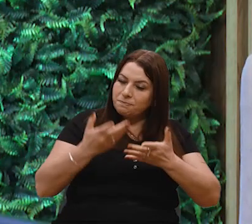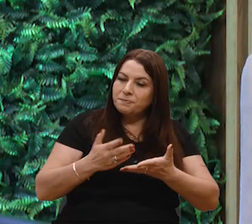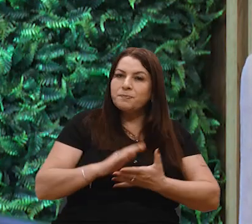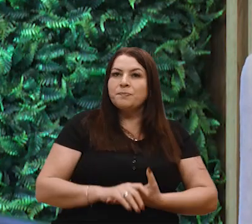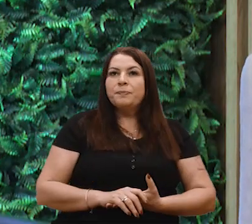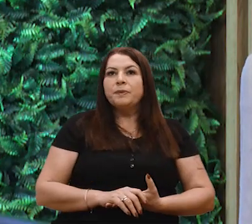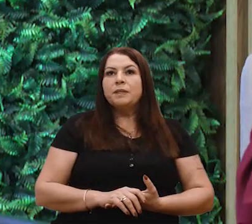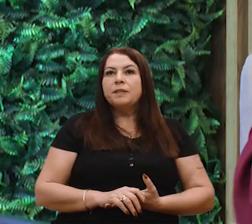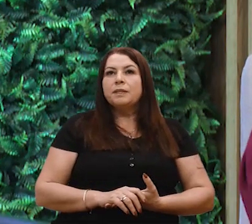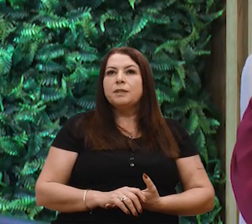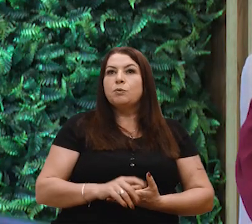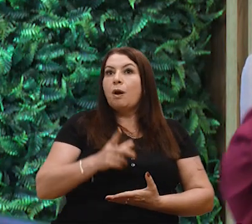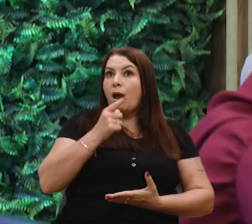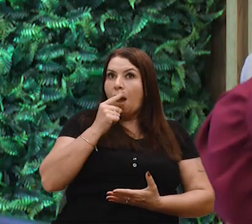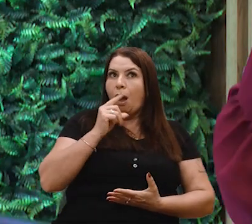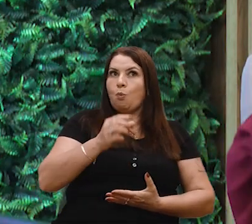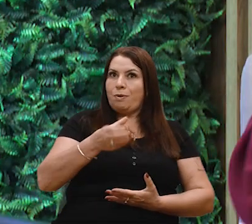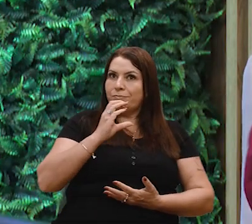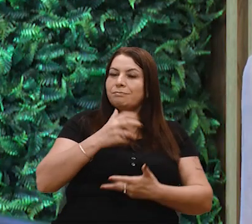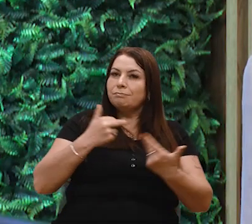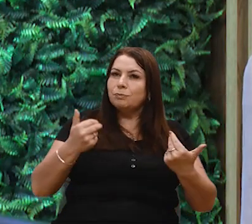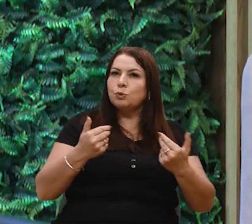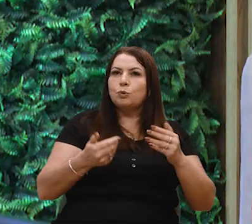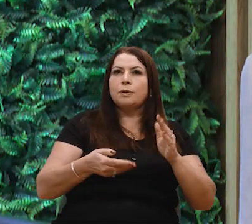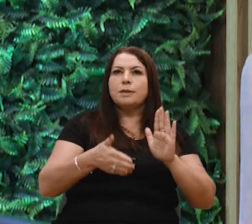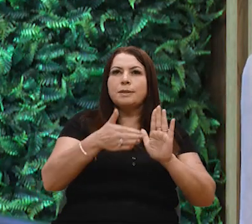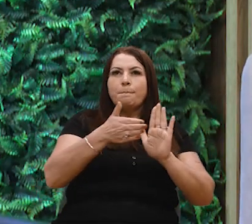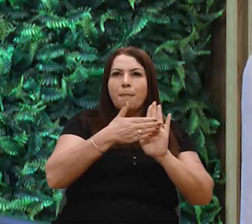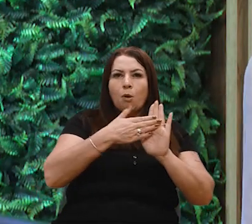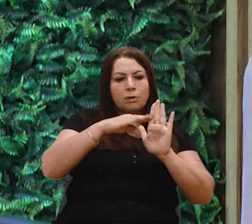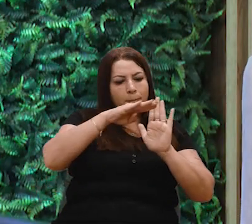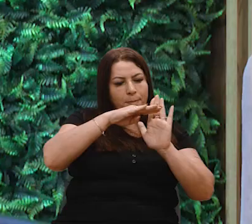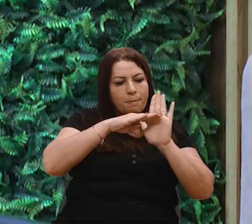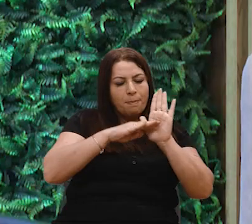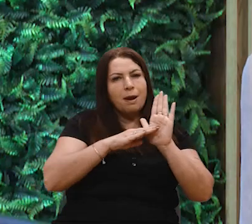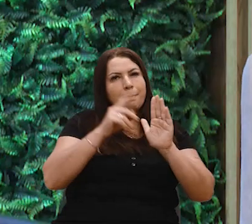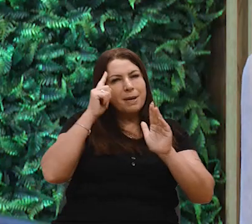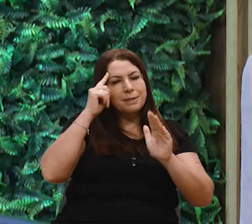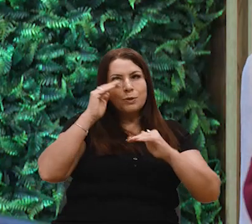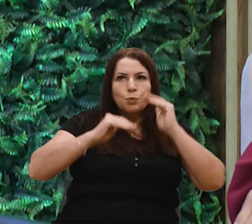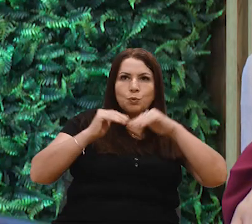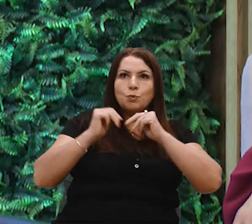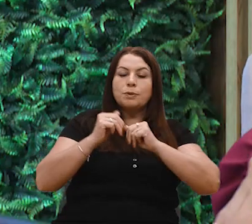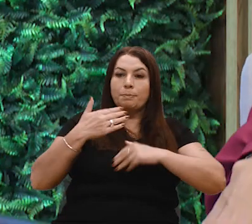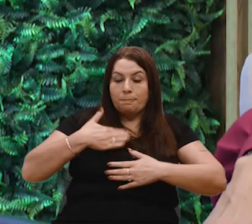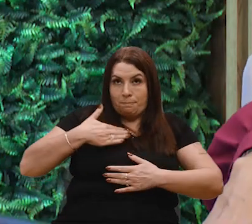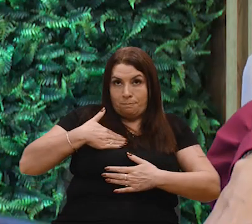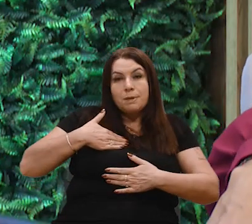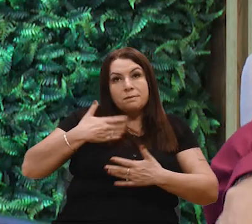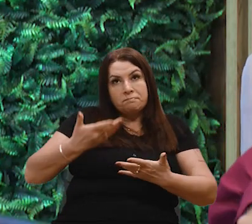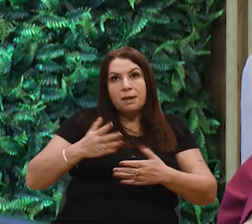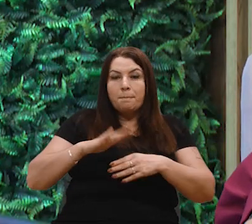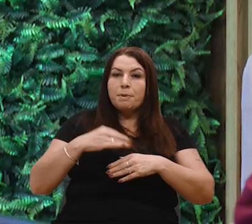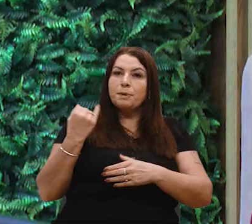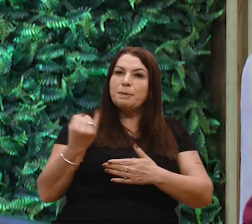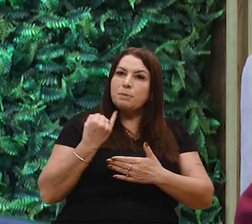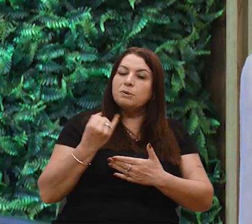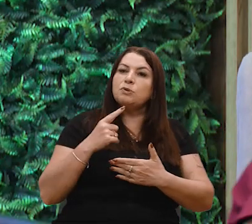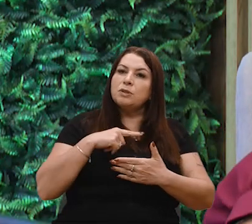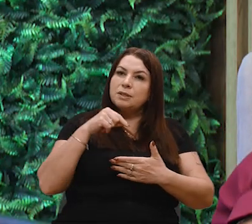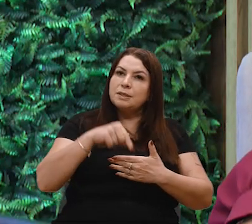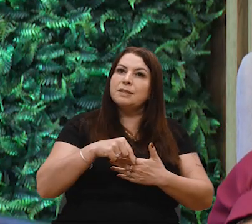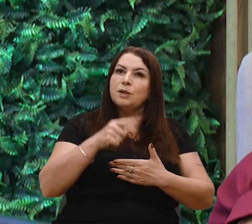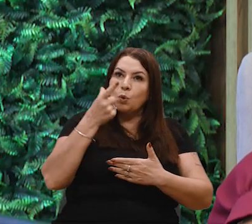também, né? E aí com hidratação, enfim, todas essas pautas a gente foi construindo, assim. E para mim, Rafael, hoje, talvez a